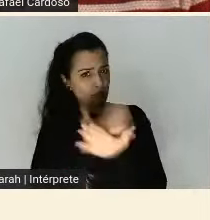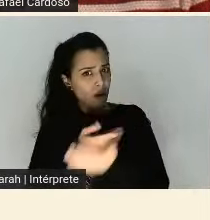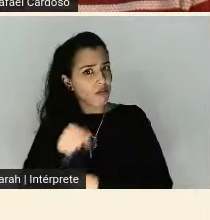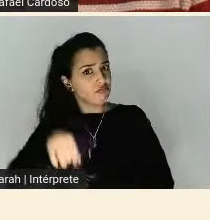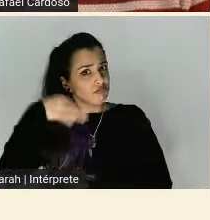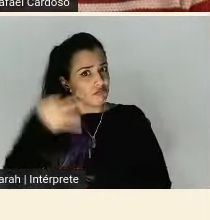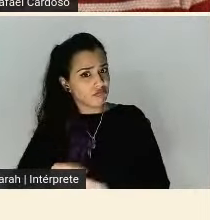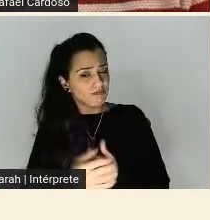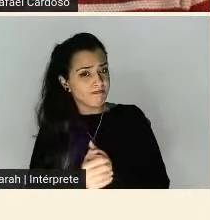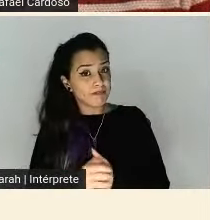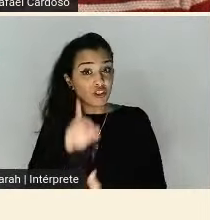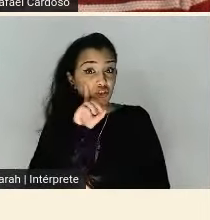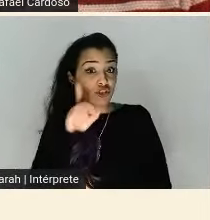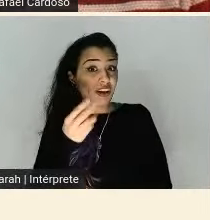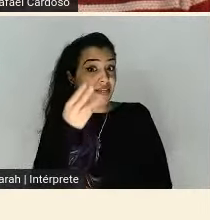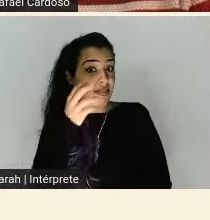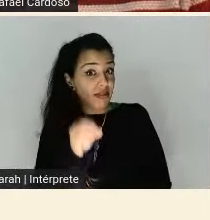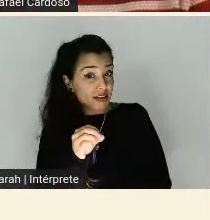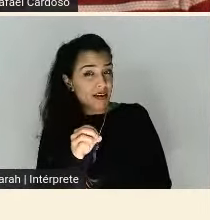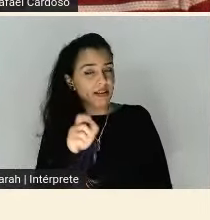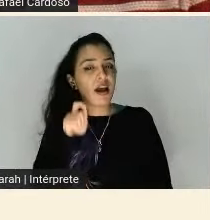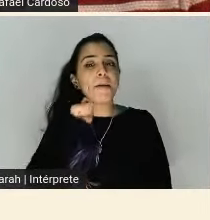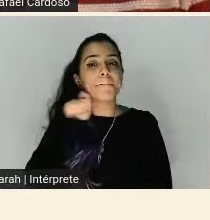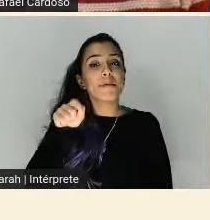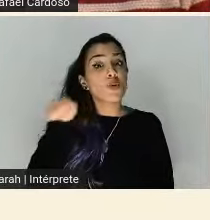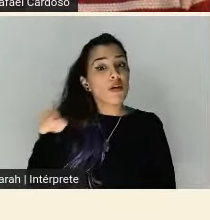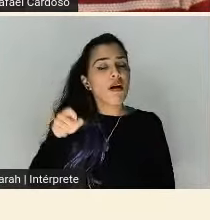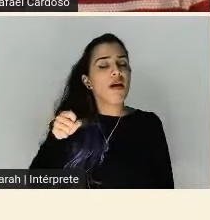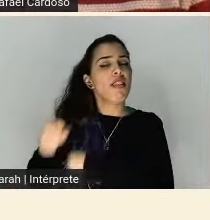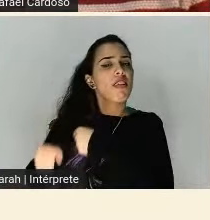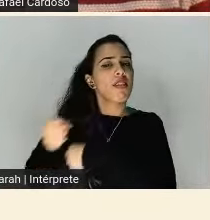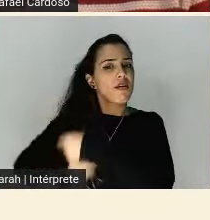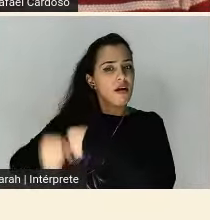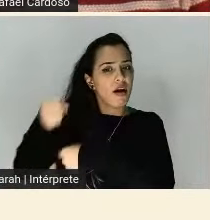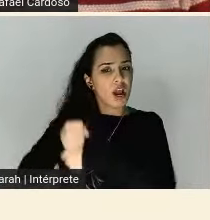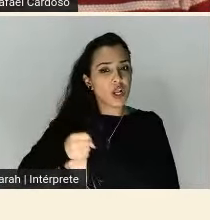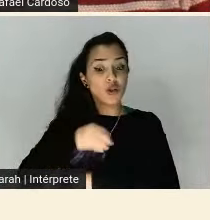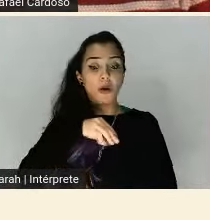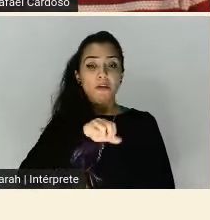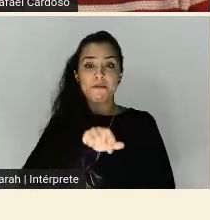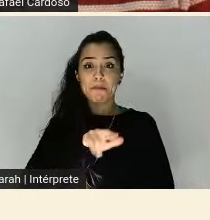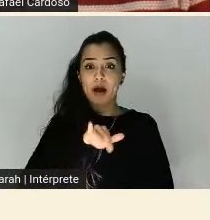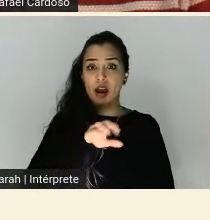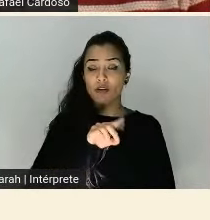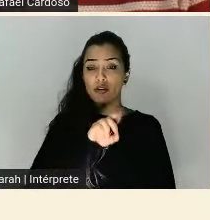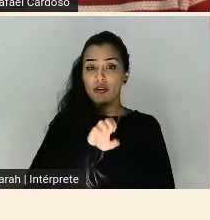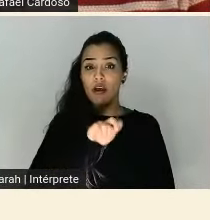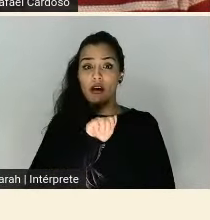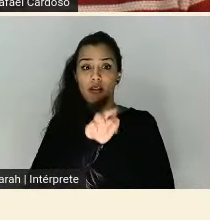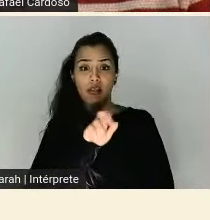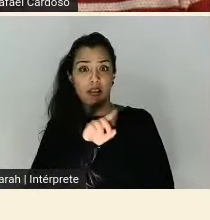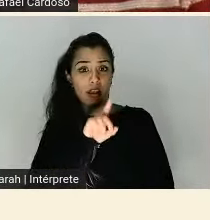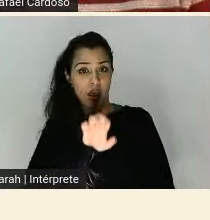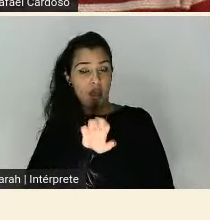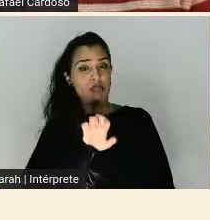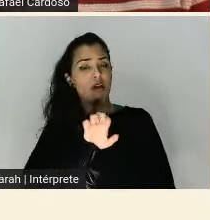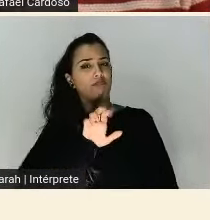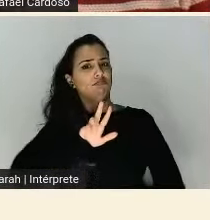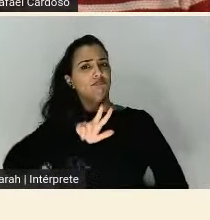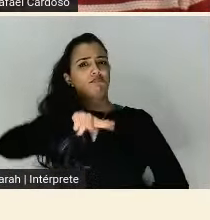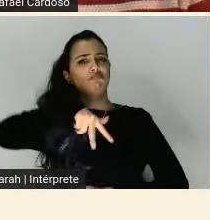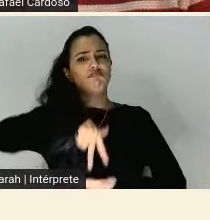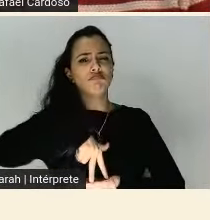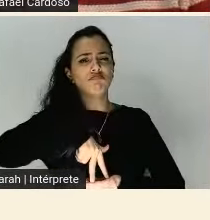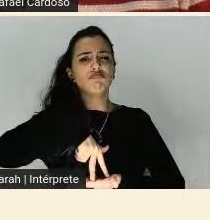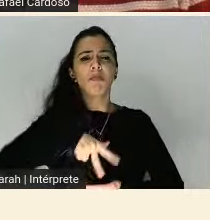de abril daquele ano, ninguém menos do que Mário de Andrade, voz mais do que autorizada para falar em nome do movimento, proferiu